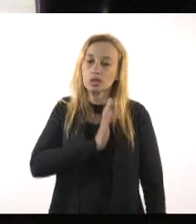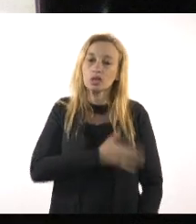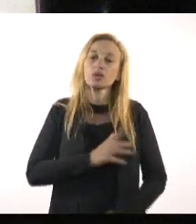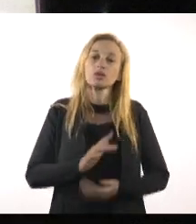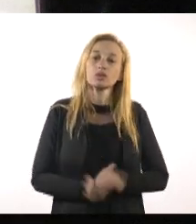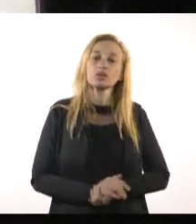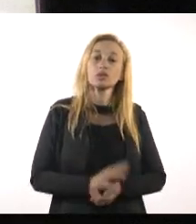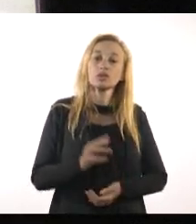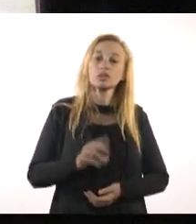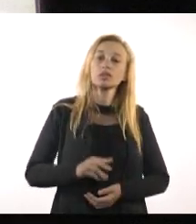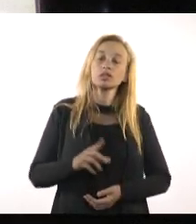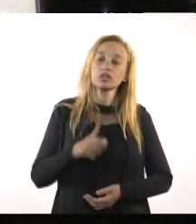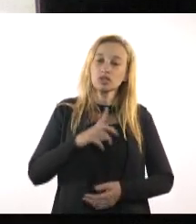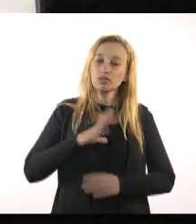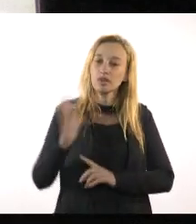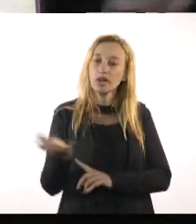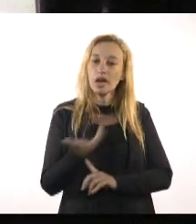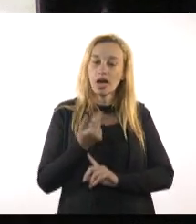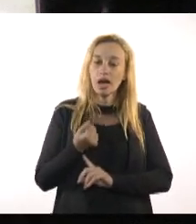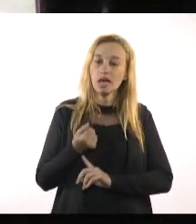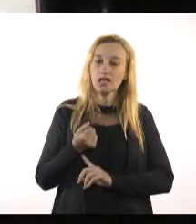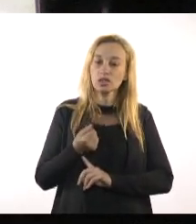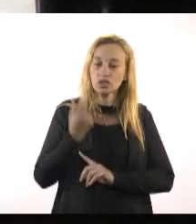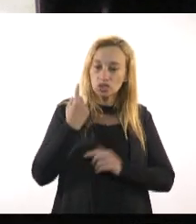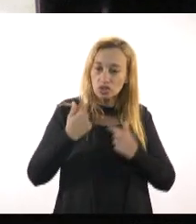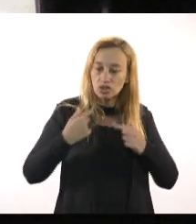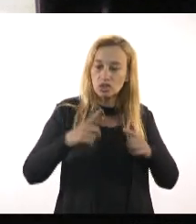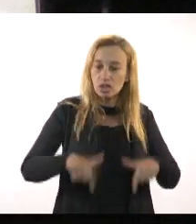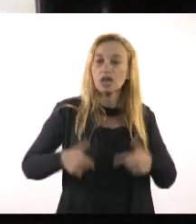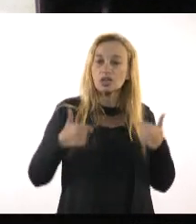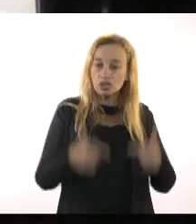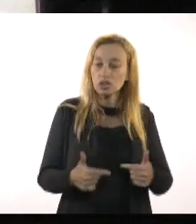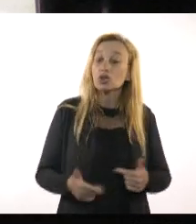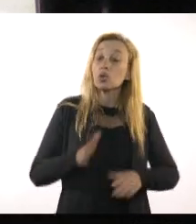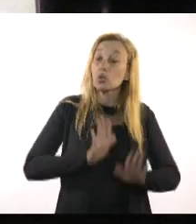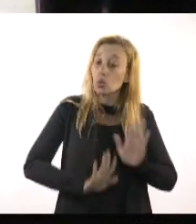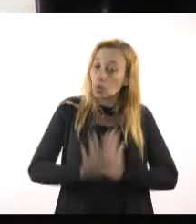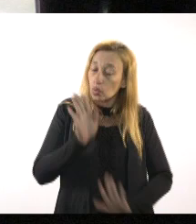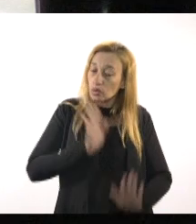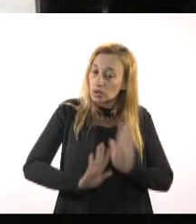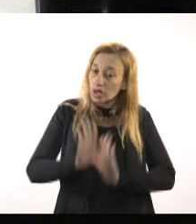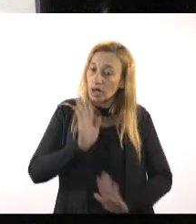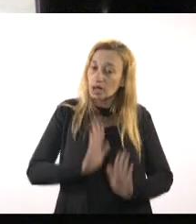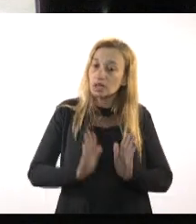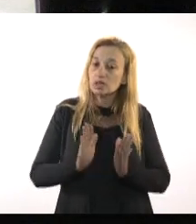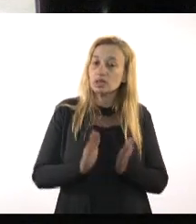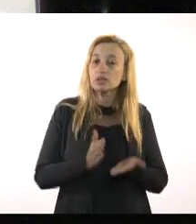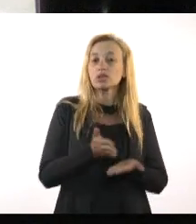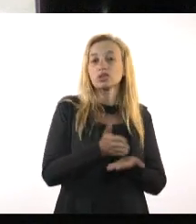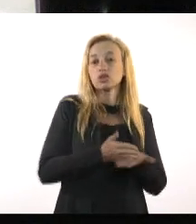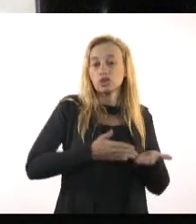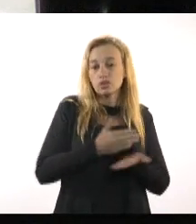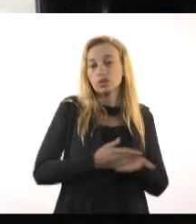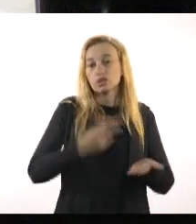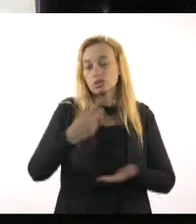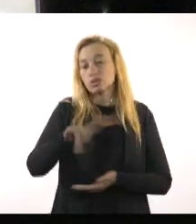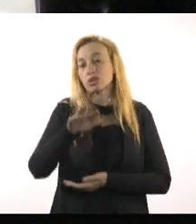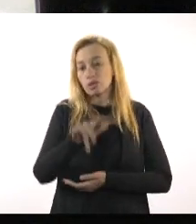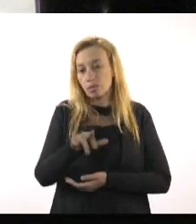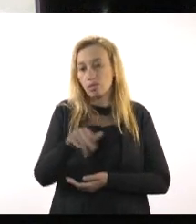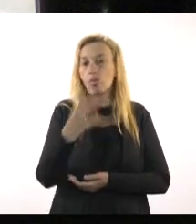quem tiver a arte de governar, aplique-se com cuidado a partilha com o seu irmão e o